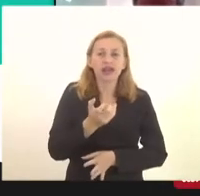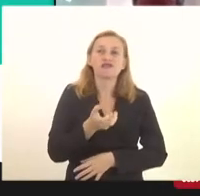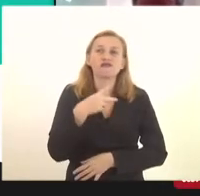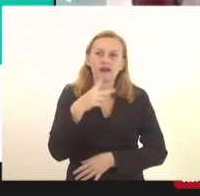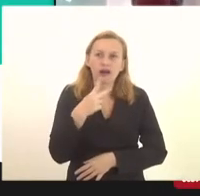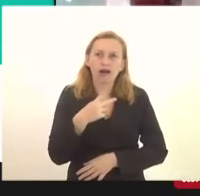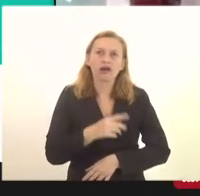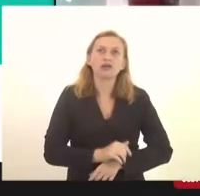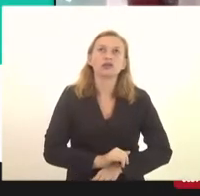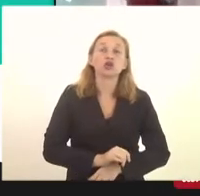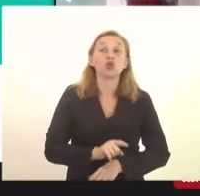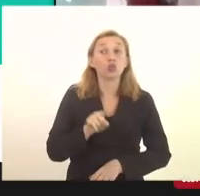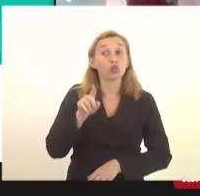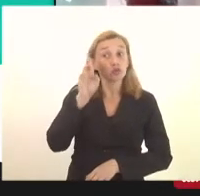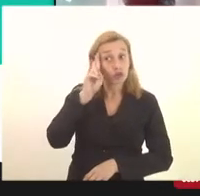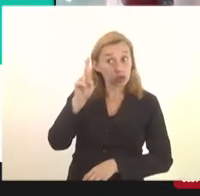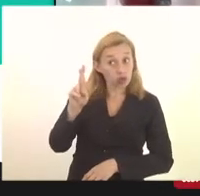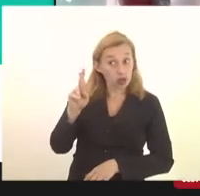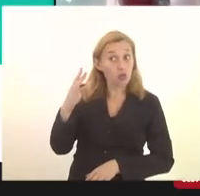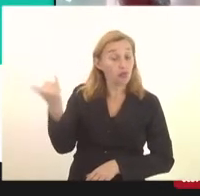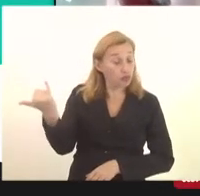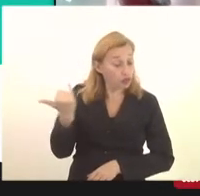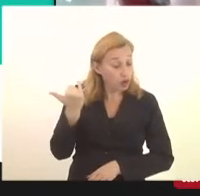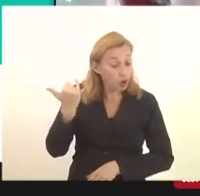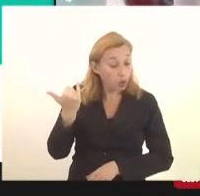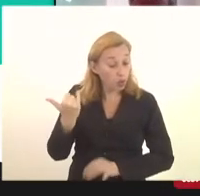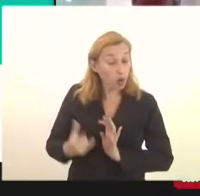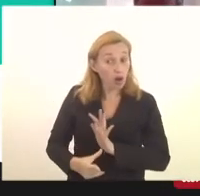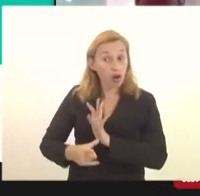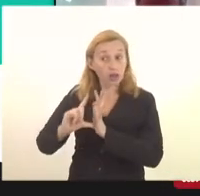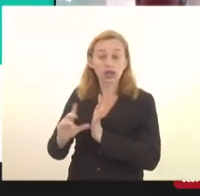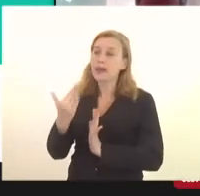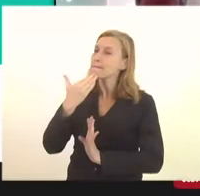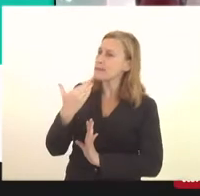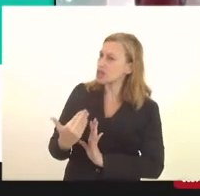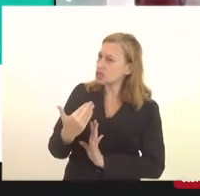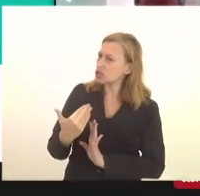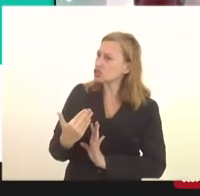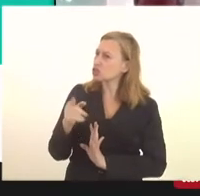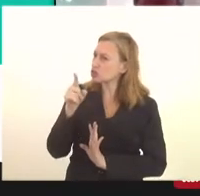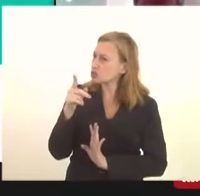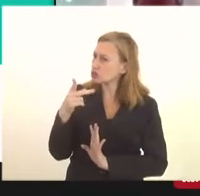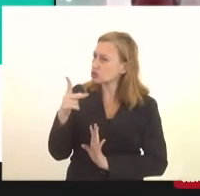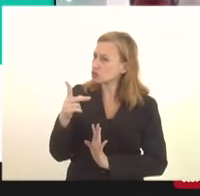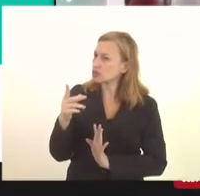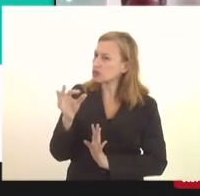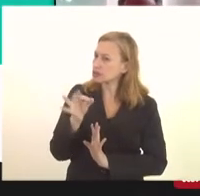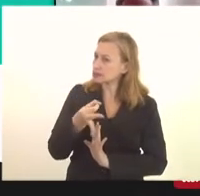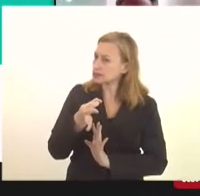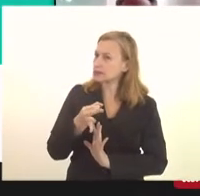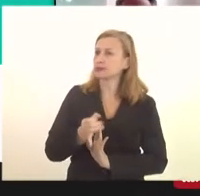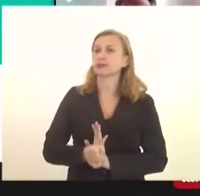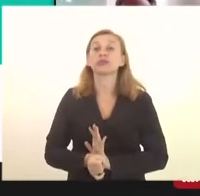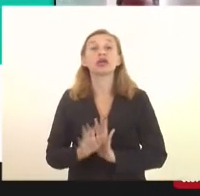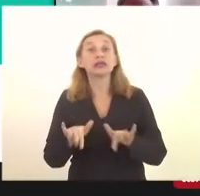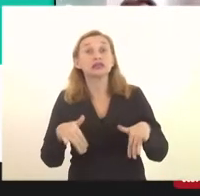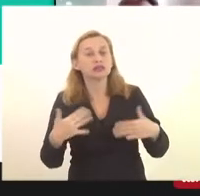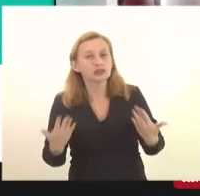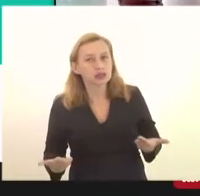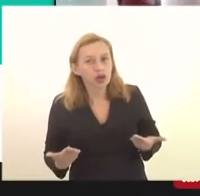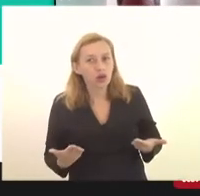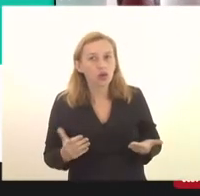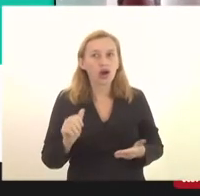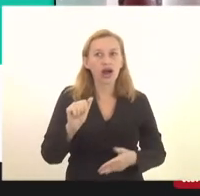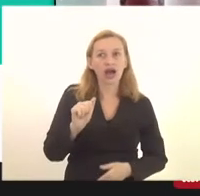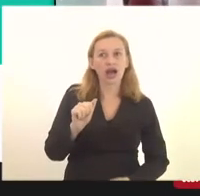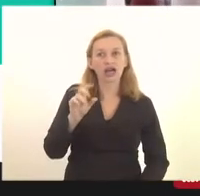sintetizar o que o senhor disse, e pedir a sua confirmação. Então, o ativo